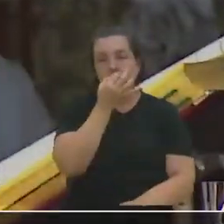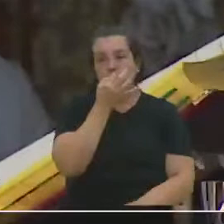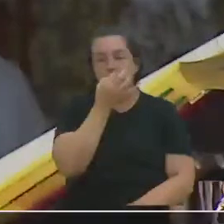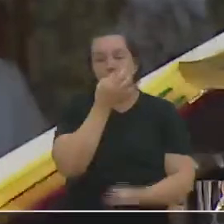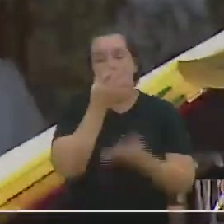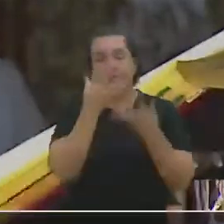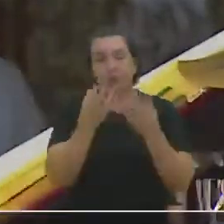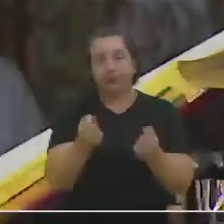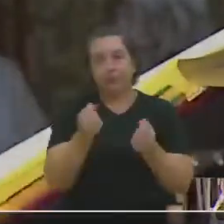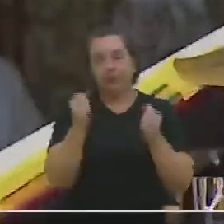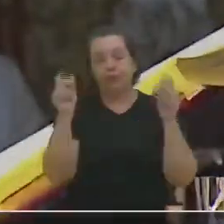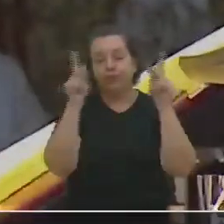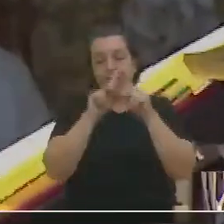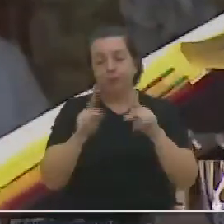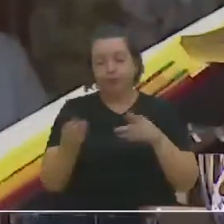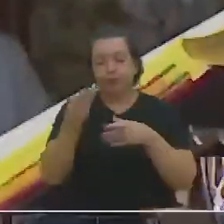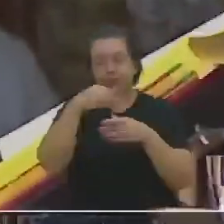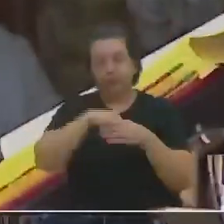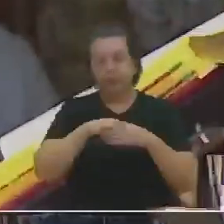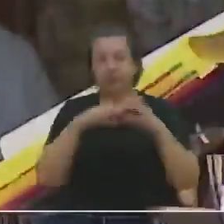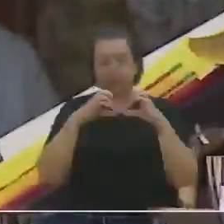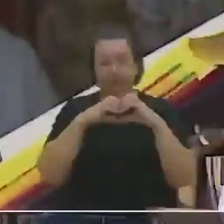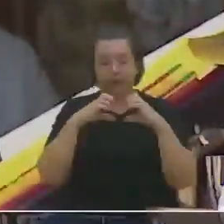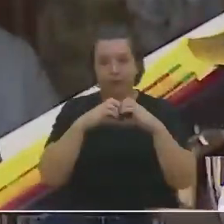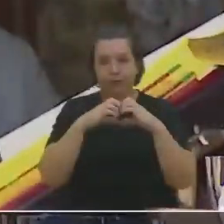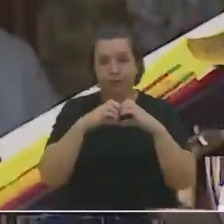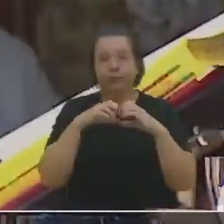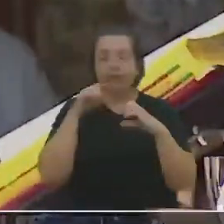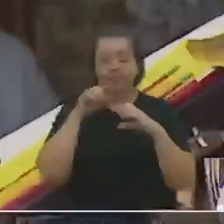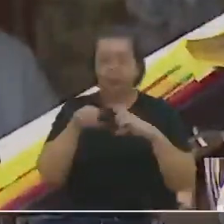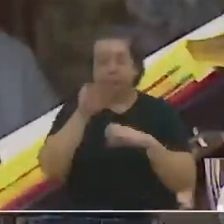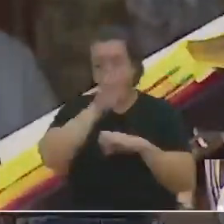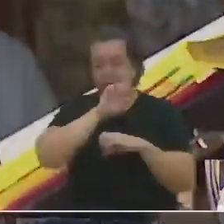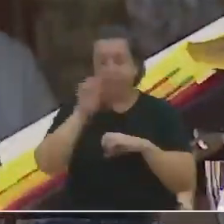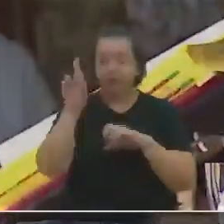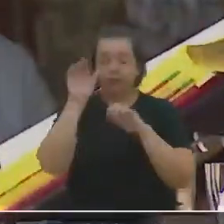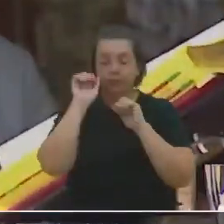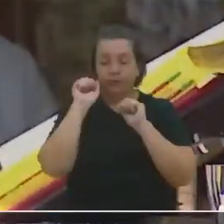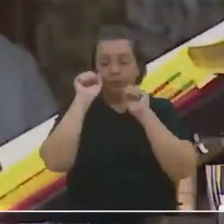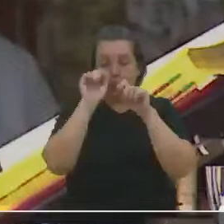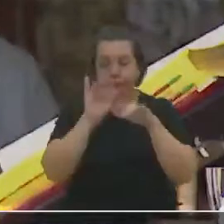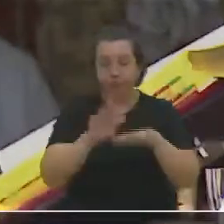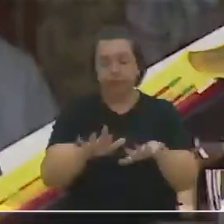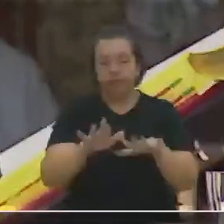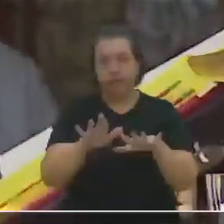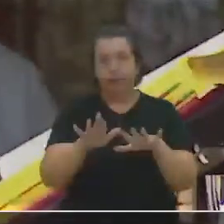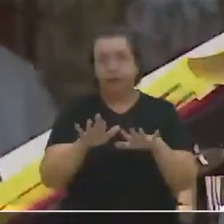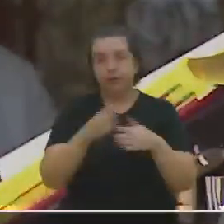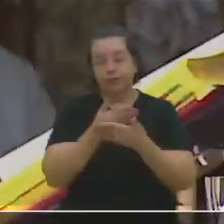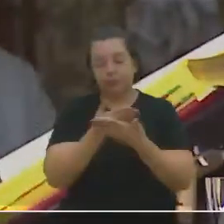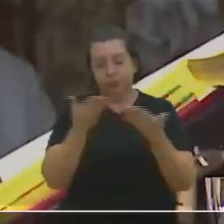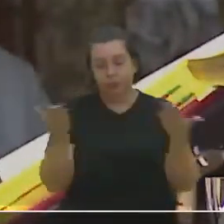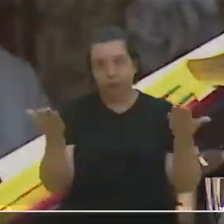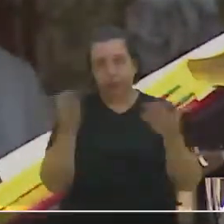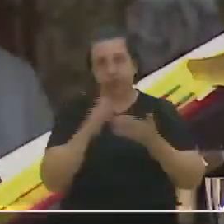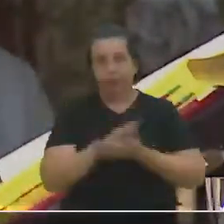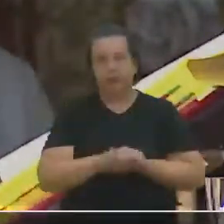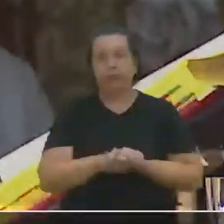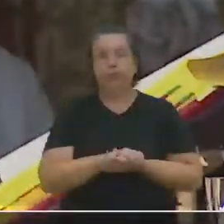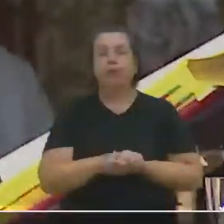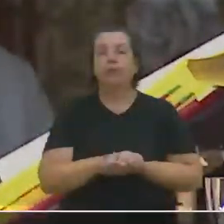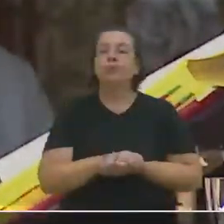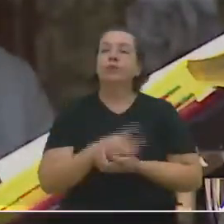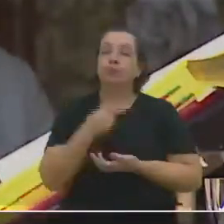Receba esta paz no seu coração, para que o Senhor derrame copiosas bênçãos na sua